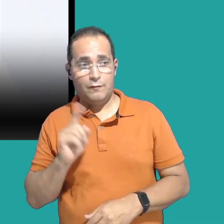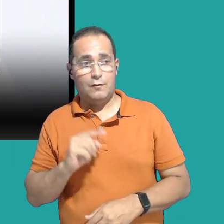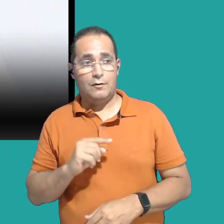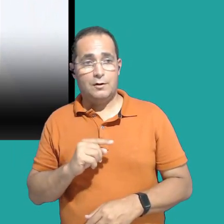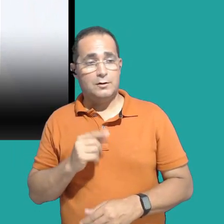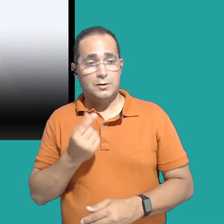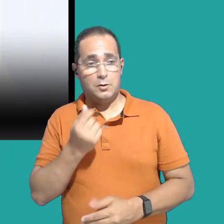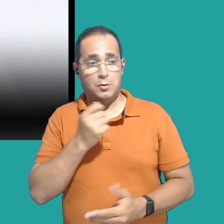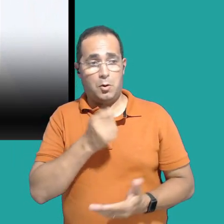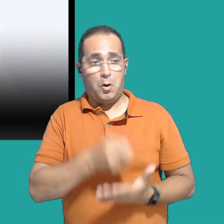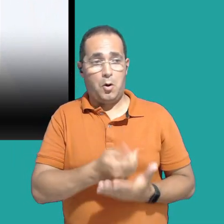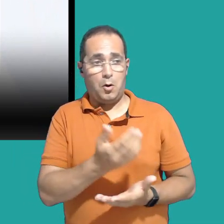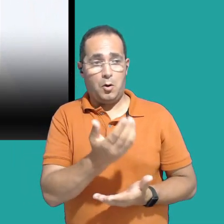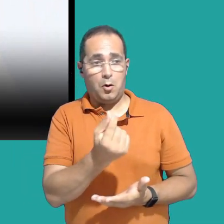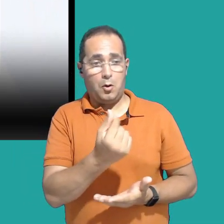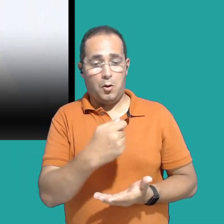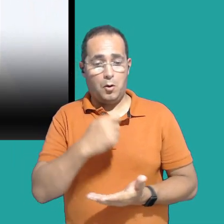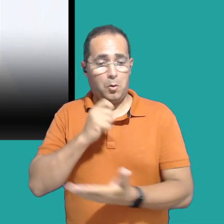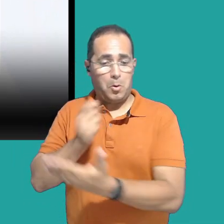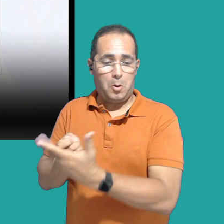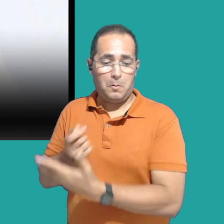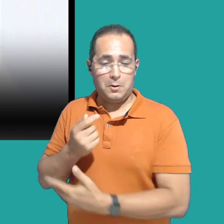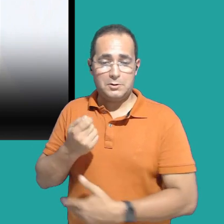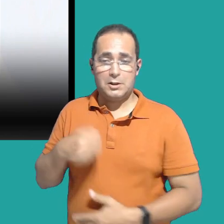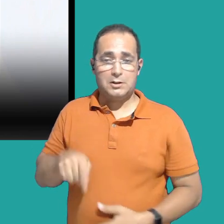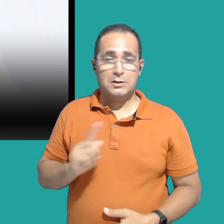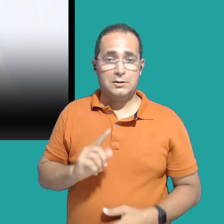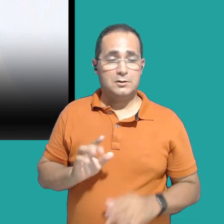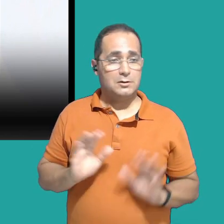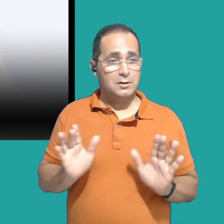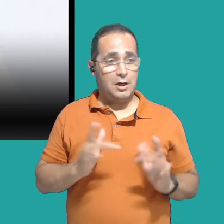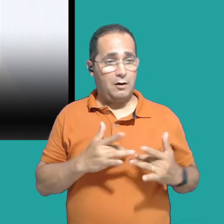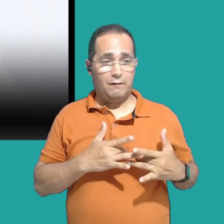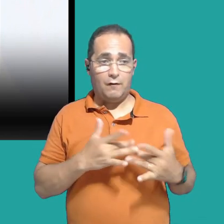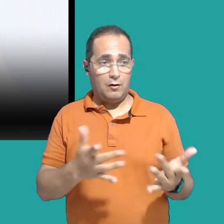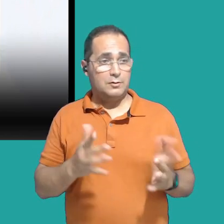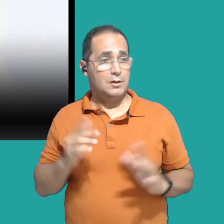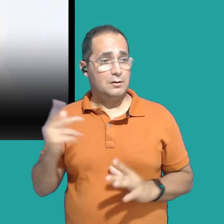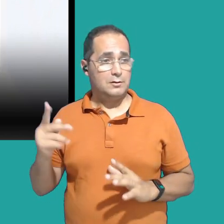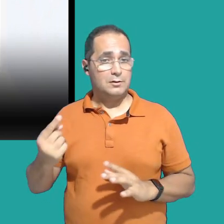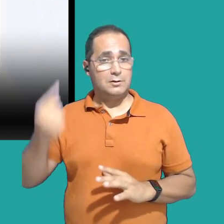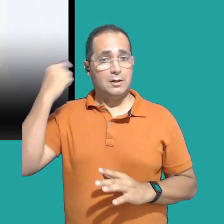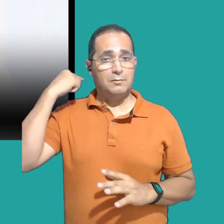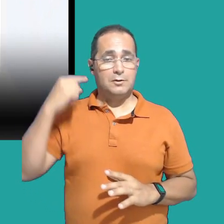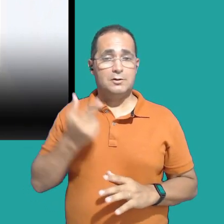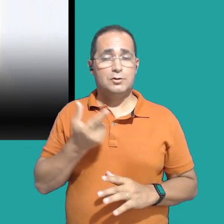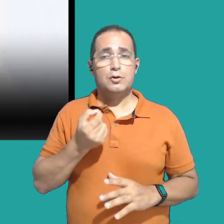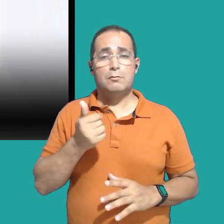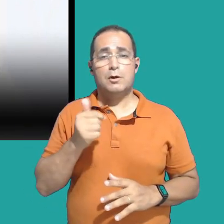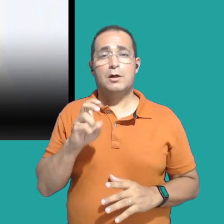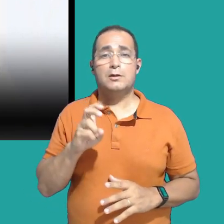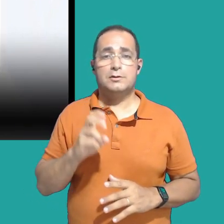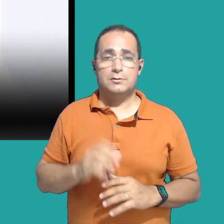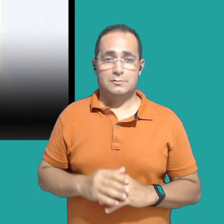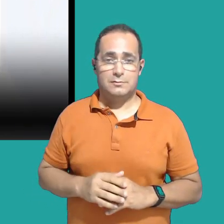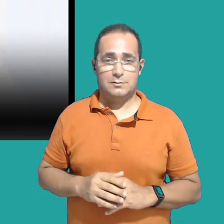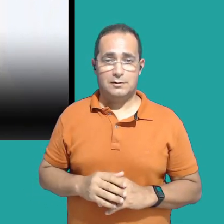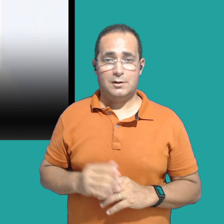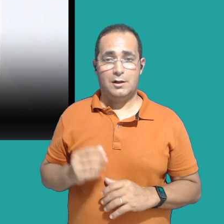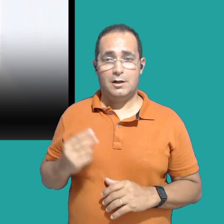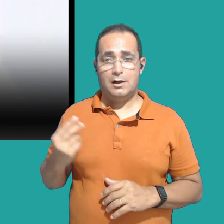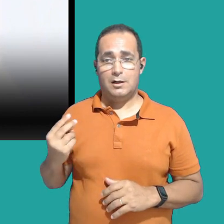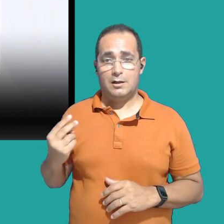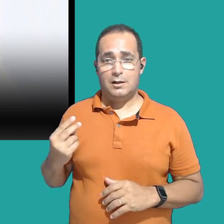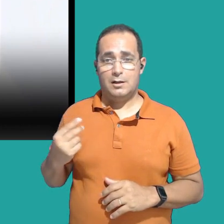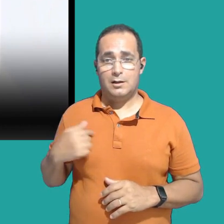não, eu vou, e não cobrou nada, assim, a gente pagou. Porque ela disse que era voluntário esse serviço na época, né?